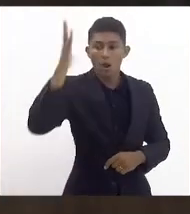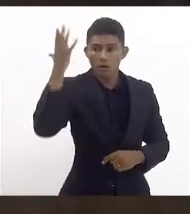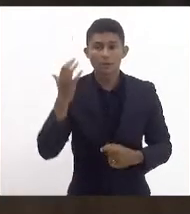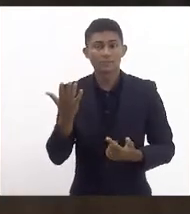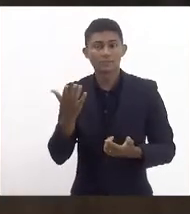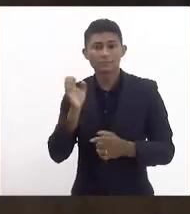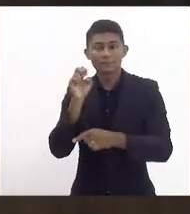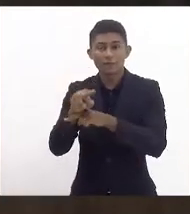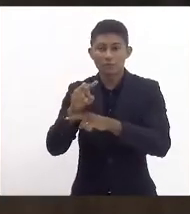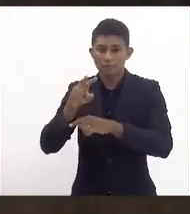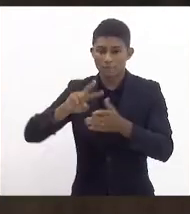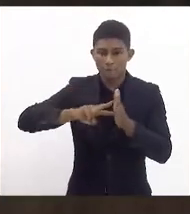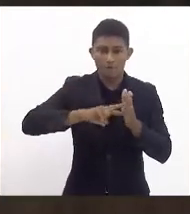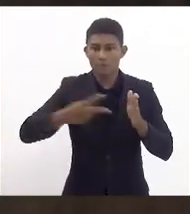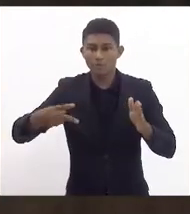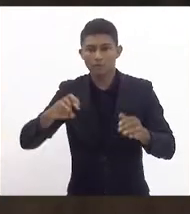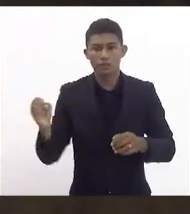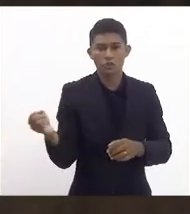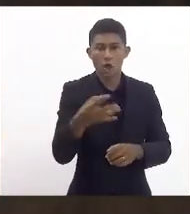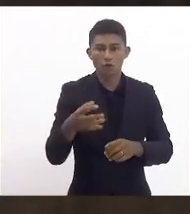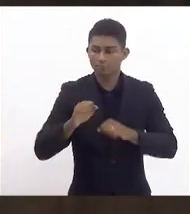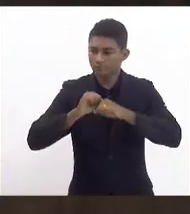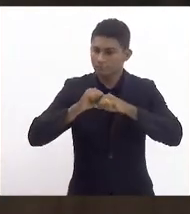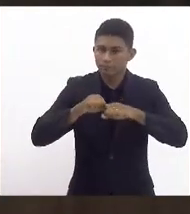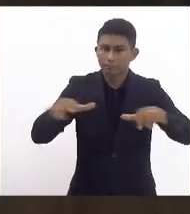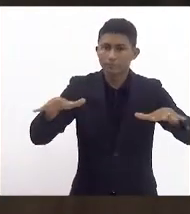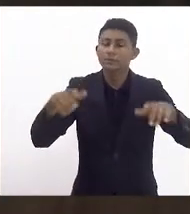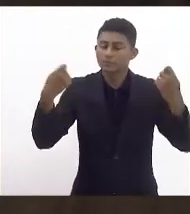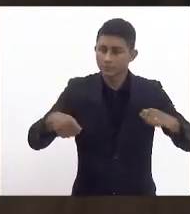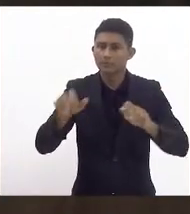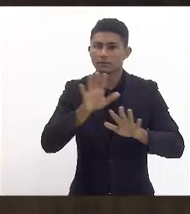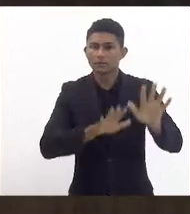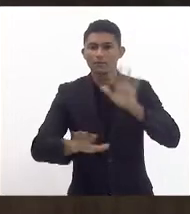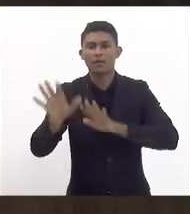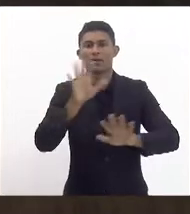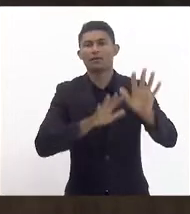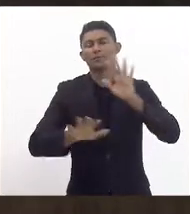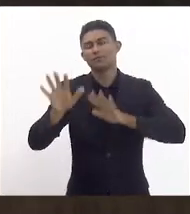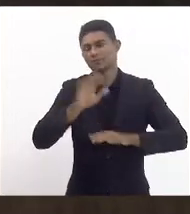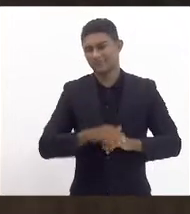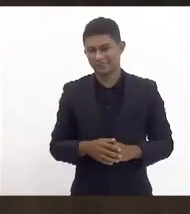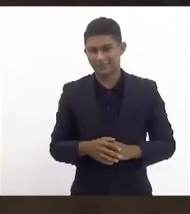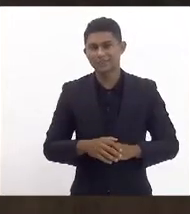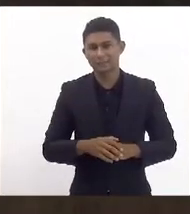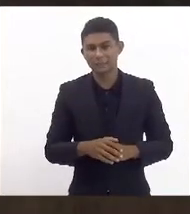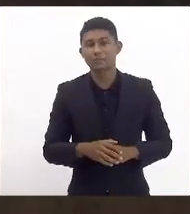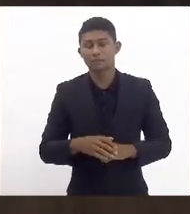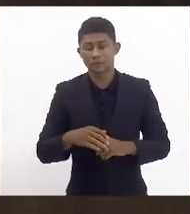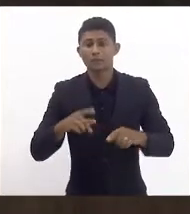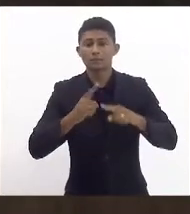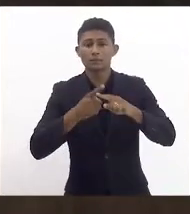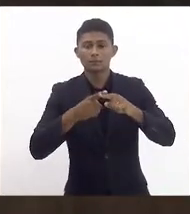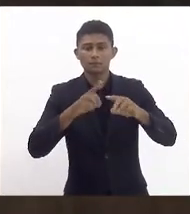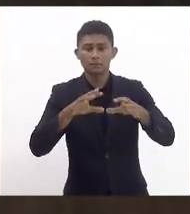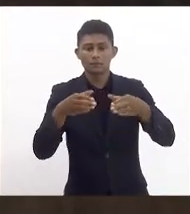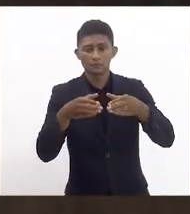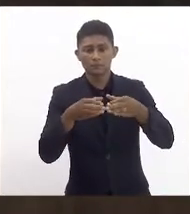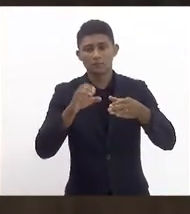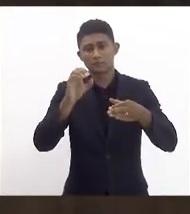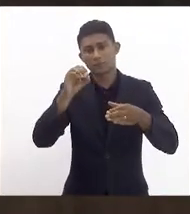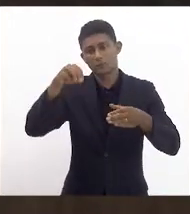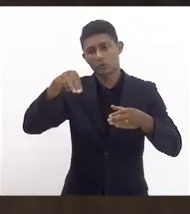cepa do vírus. Essa é a minha preocupação. Afinal de contas, a OMS diz que ainda estamos